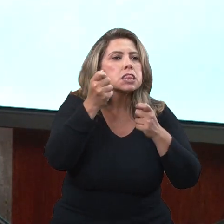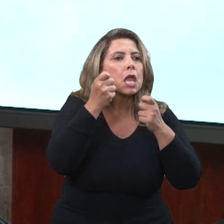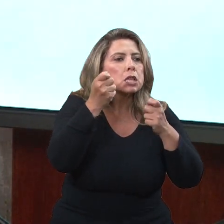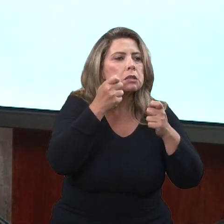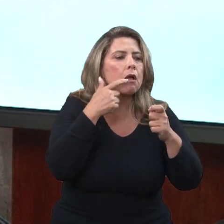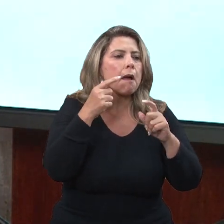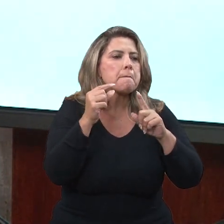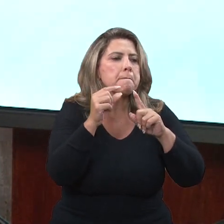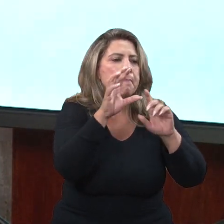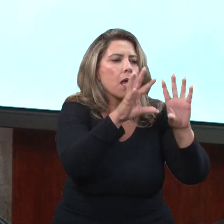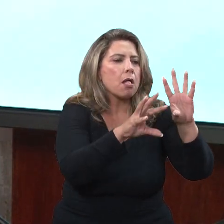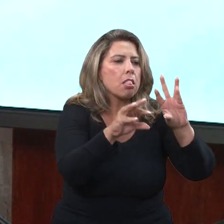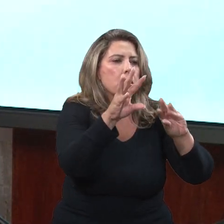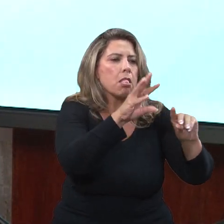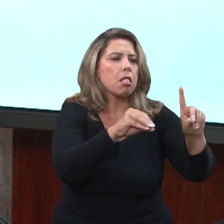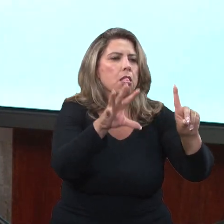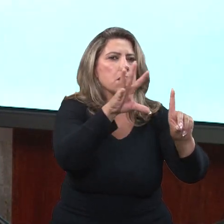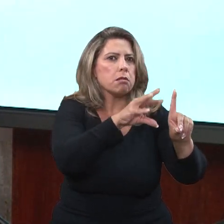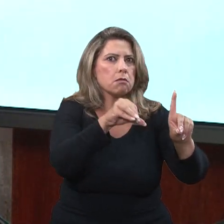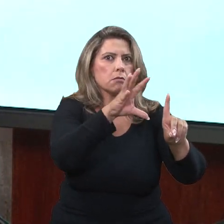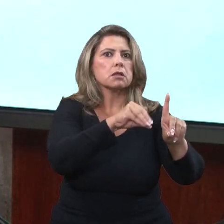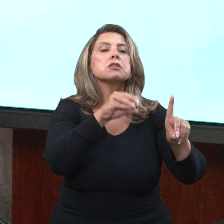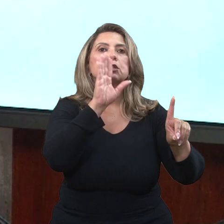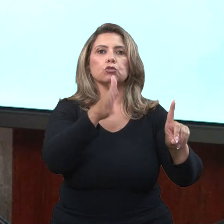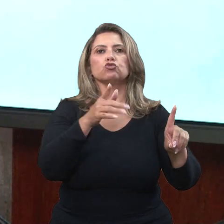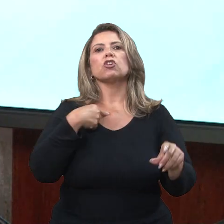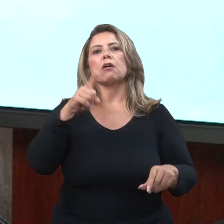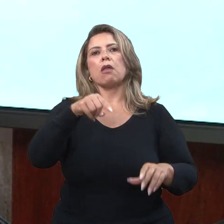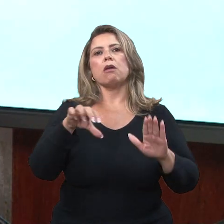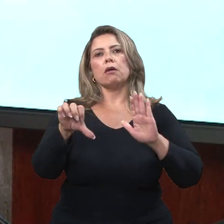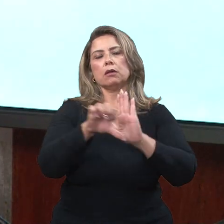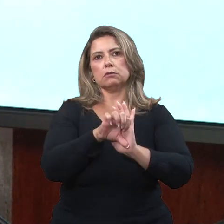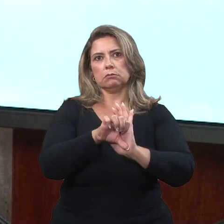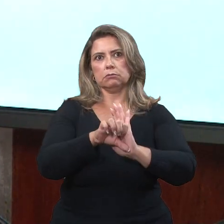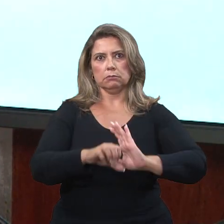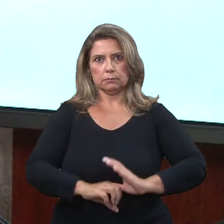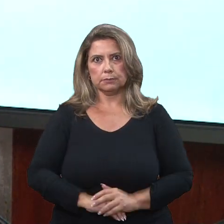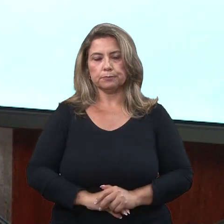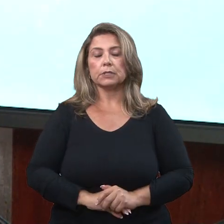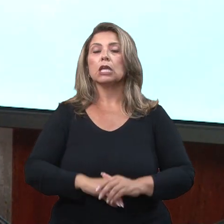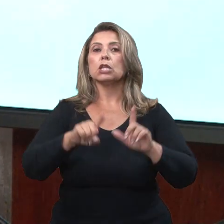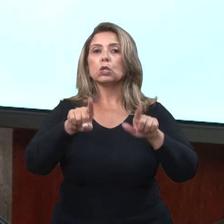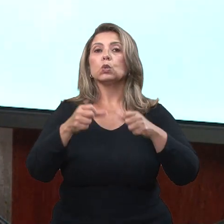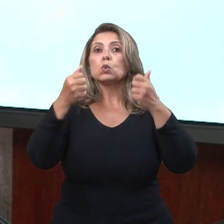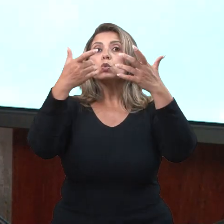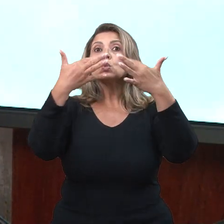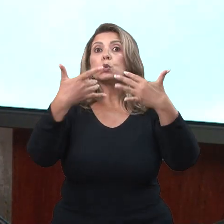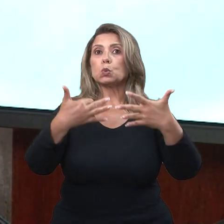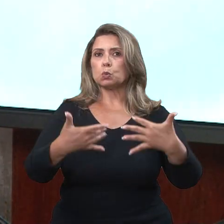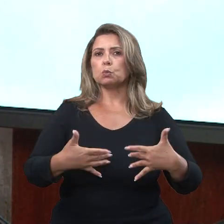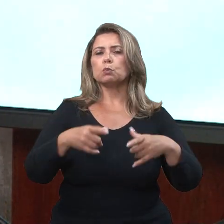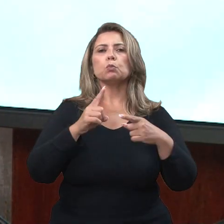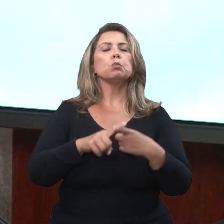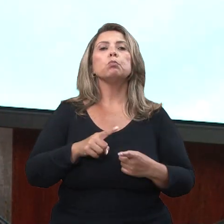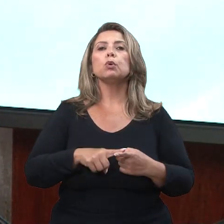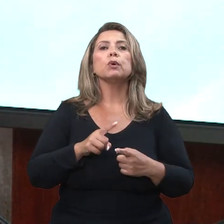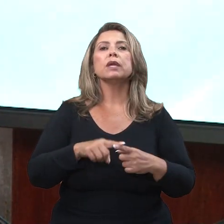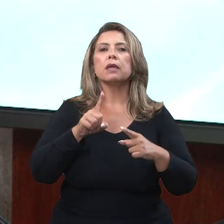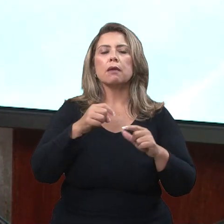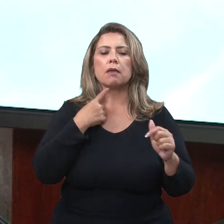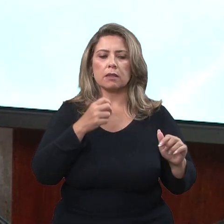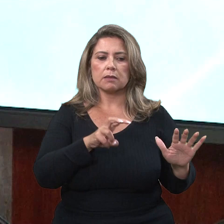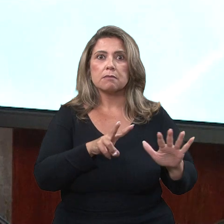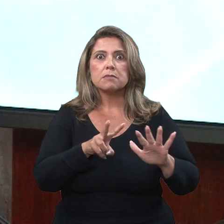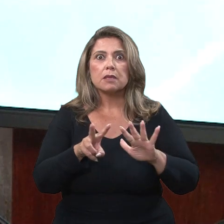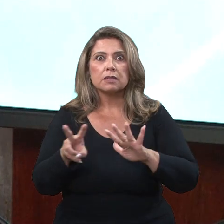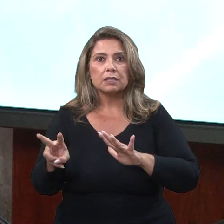né? Muito bom saber disso. E a gente está fazendo esse episódio para ser lançado justamente na Semana